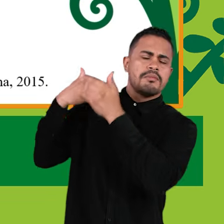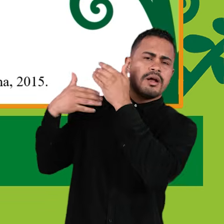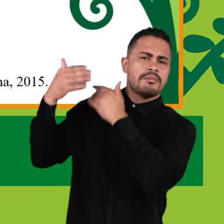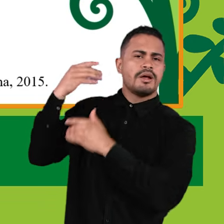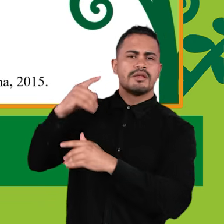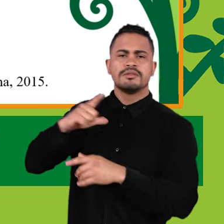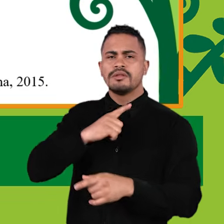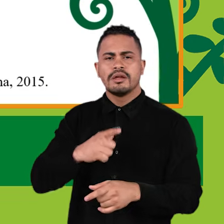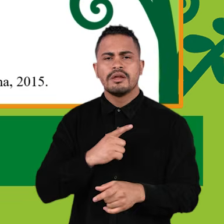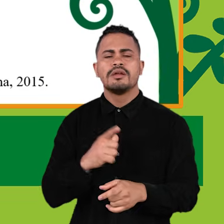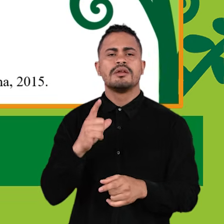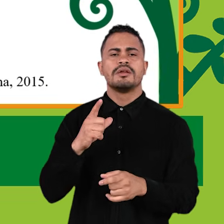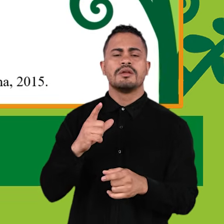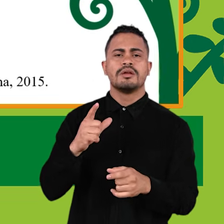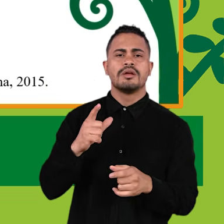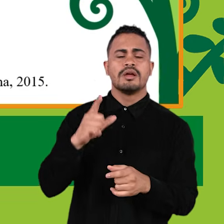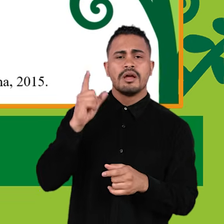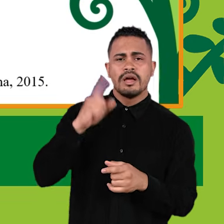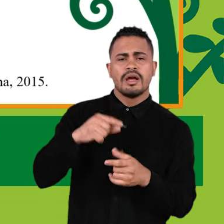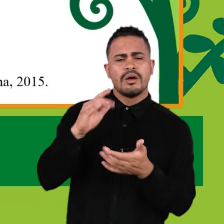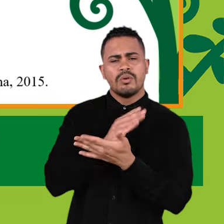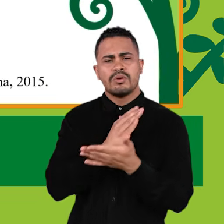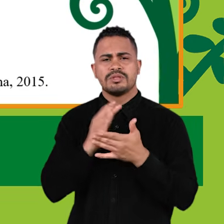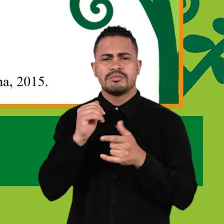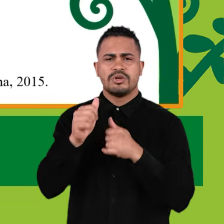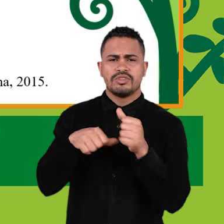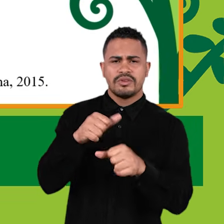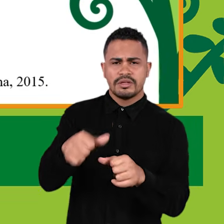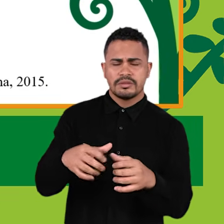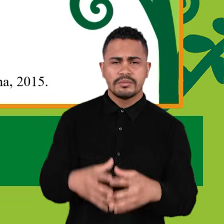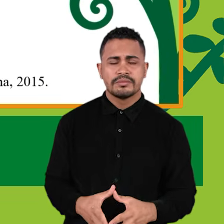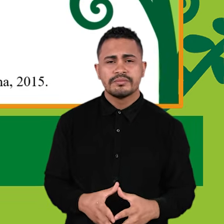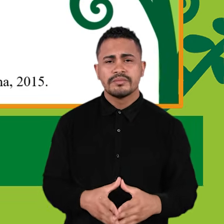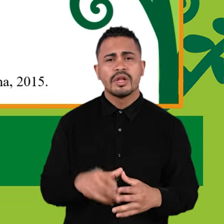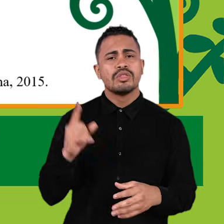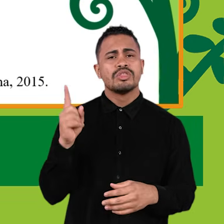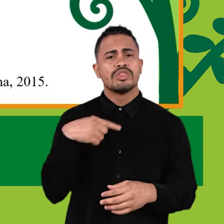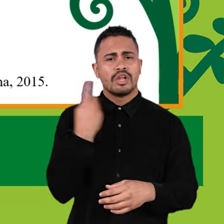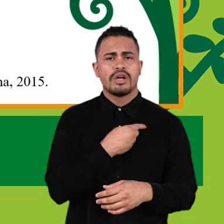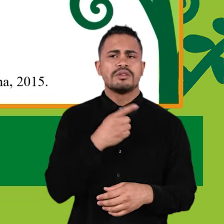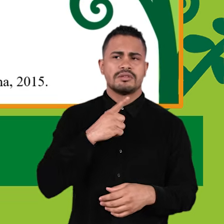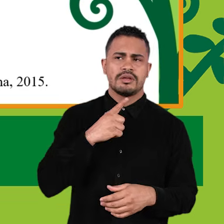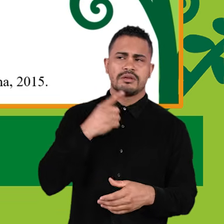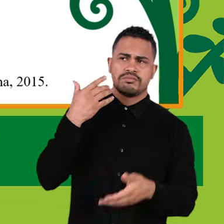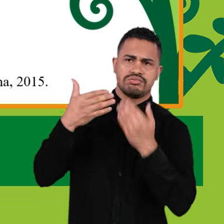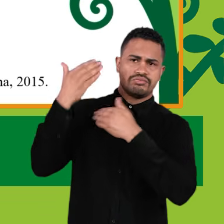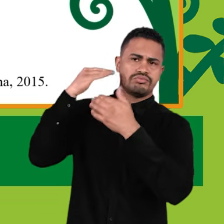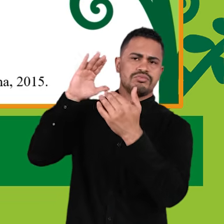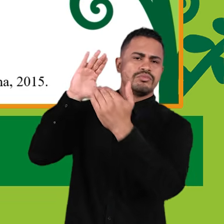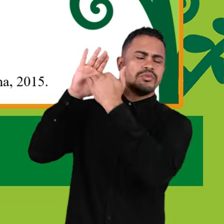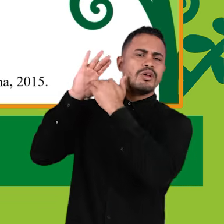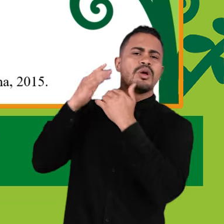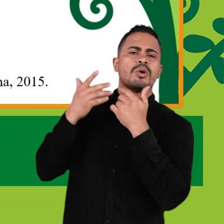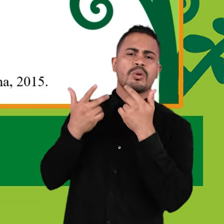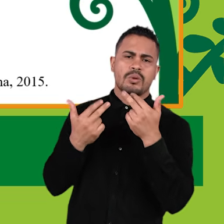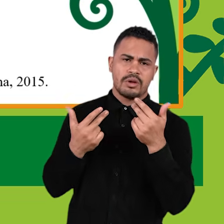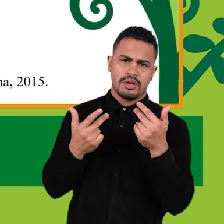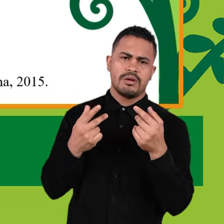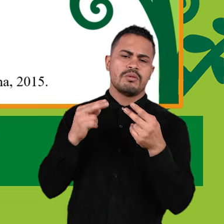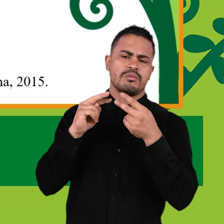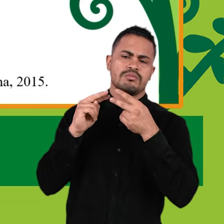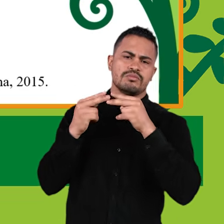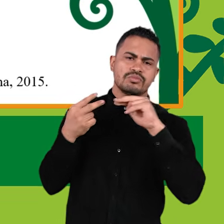ali a descendência com modificação. Então todos nós descendemos de um ancestral comum que foi migrando